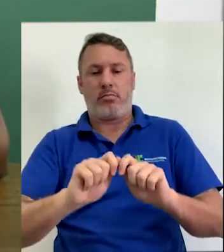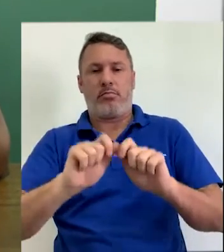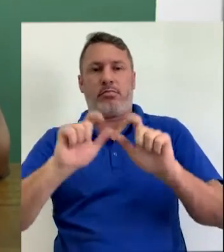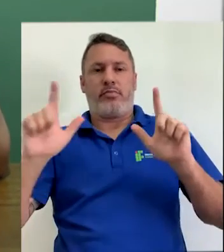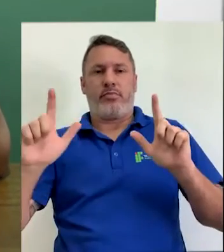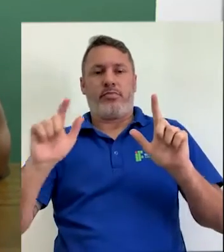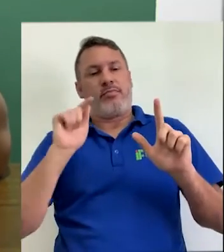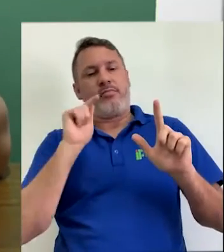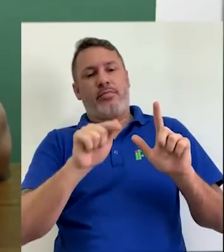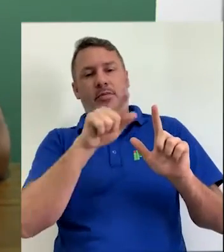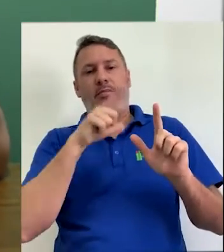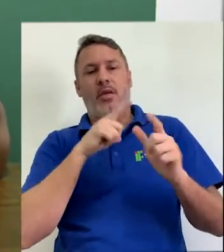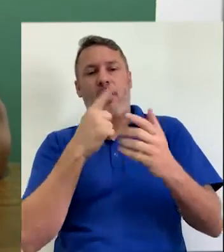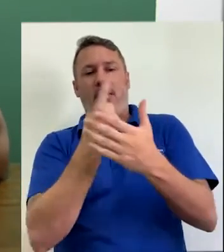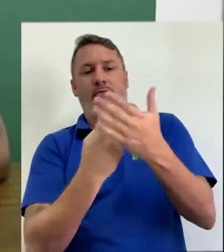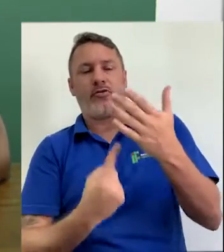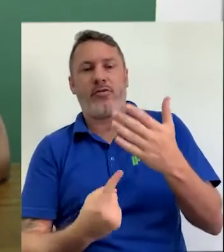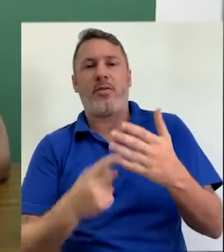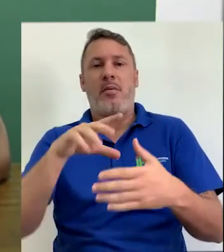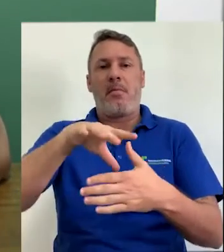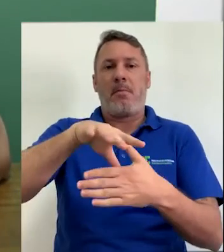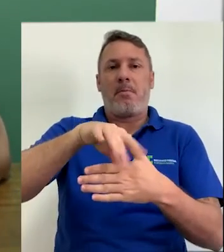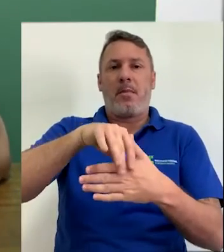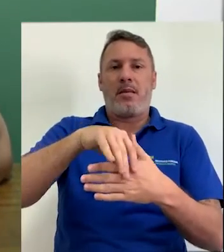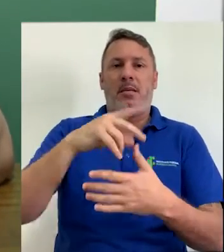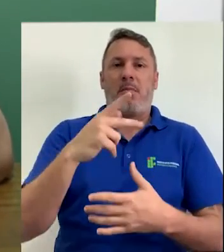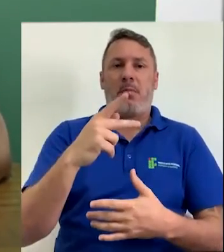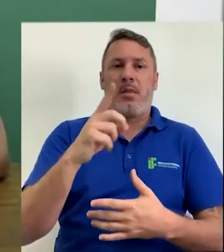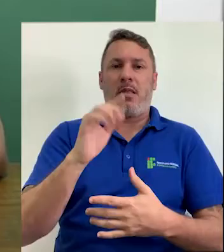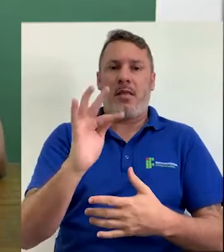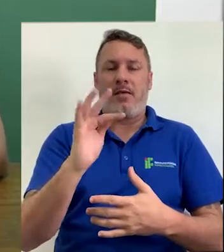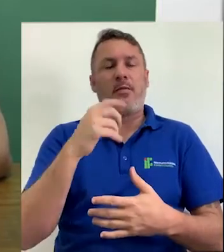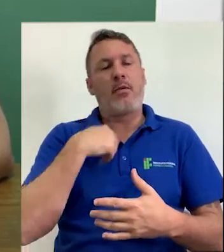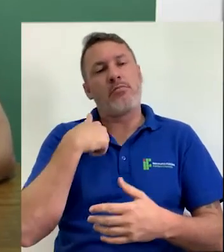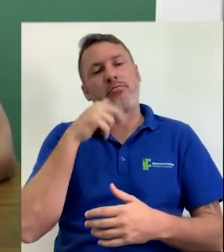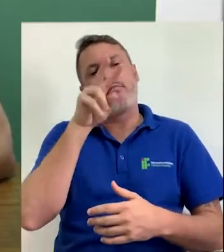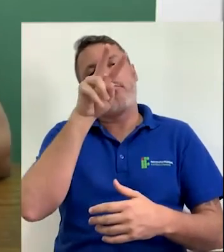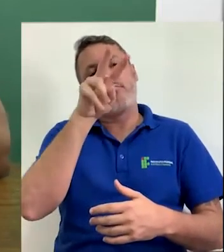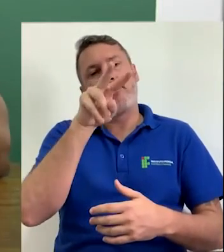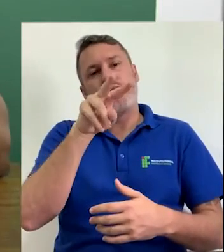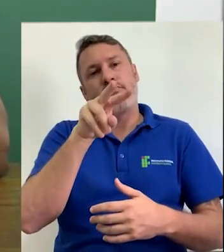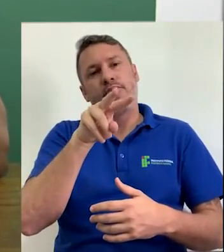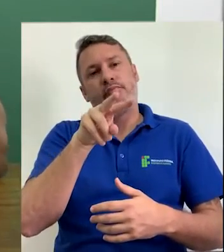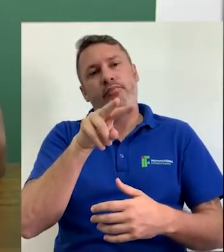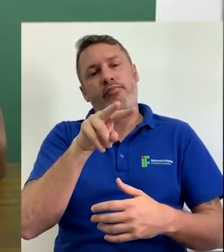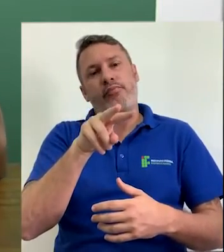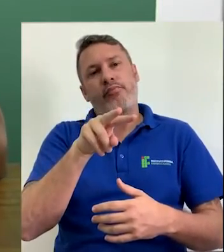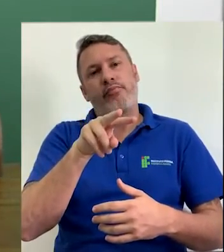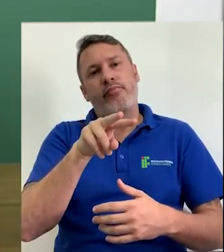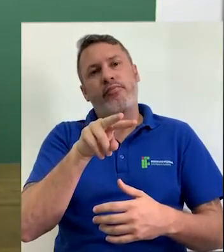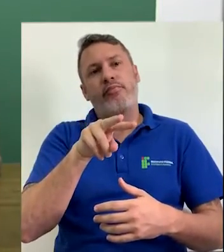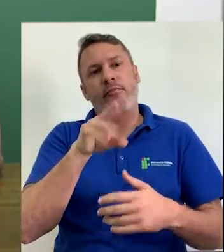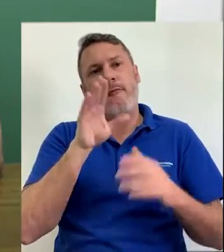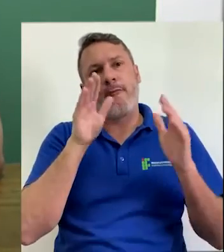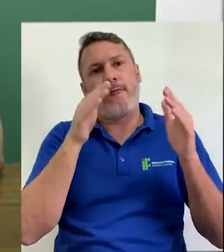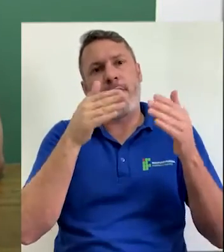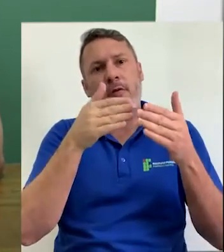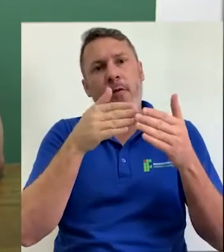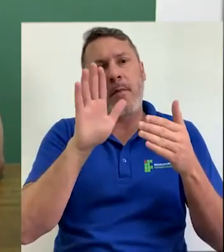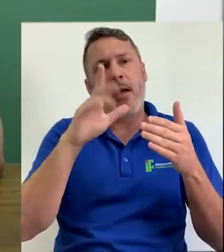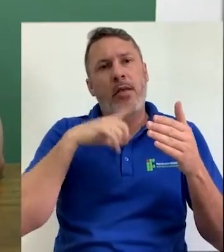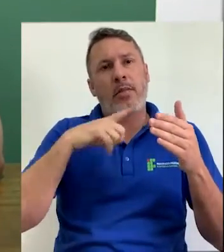a apostila ou o livro em PDF, começo a ler, começo a me concentrar, mas eu